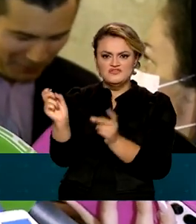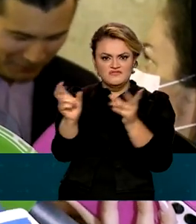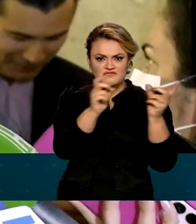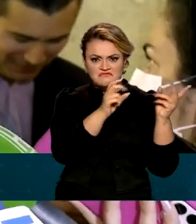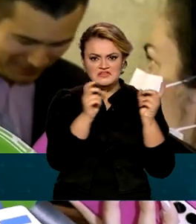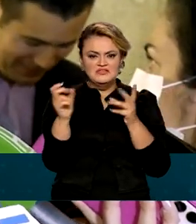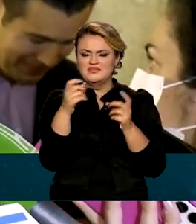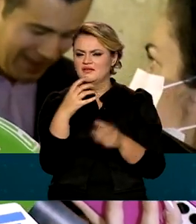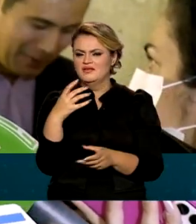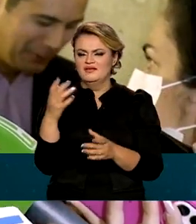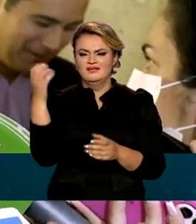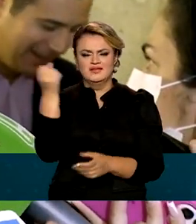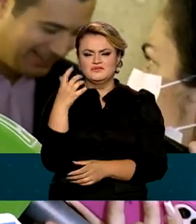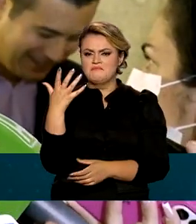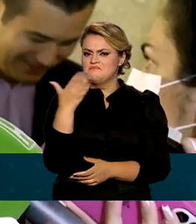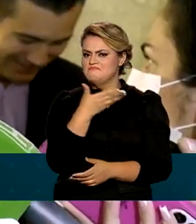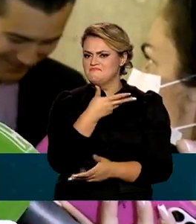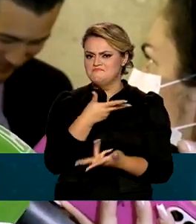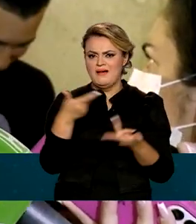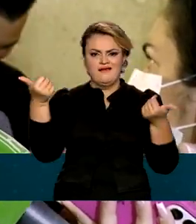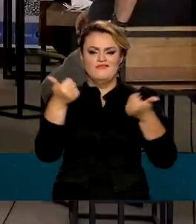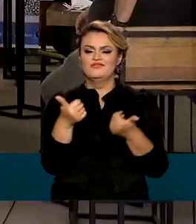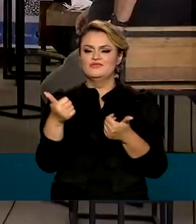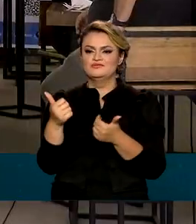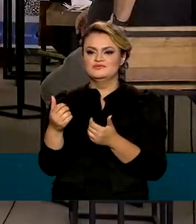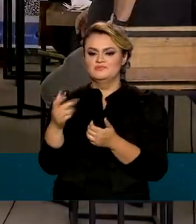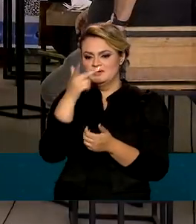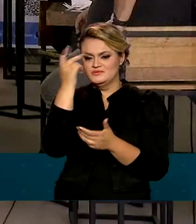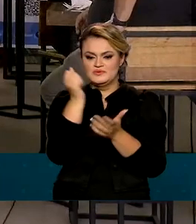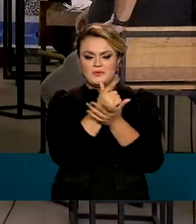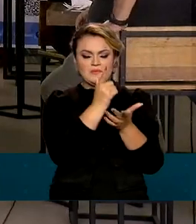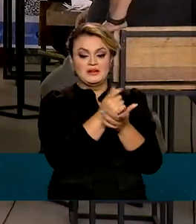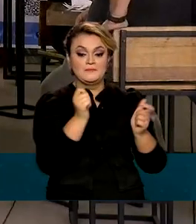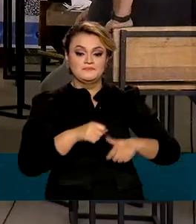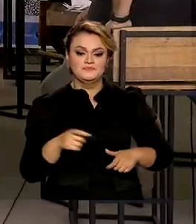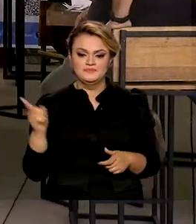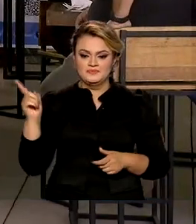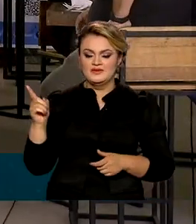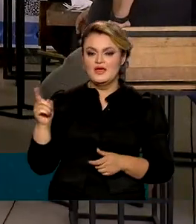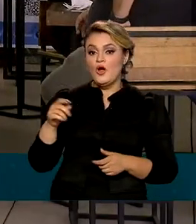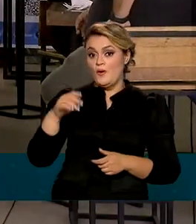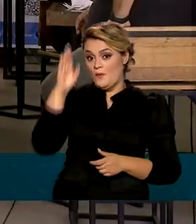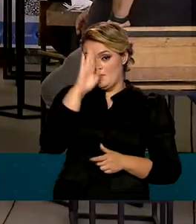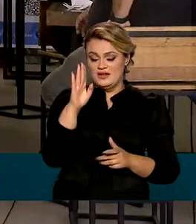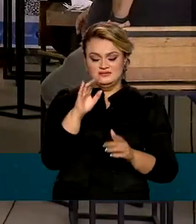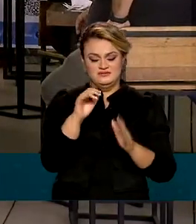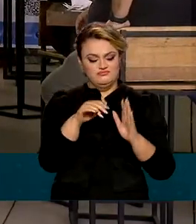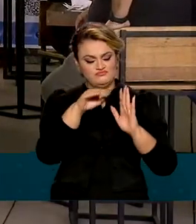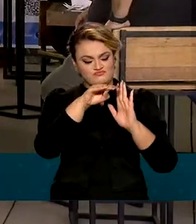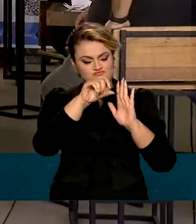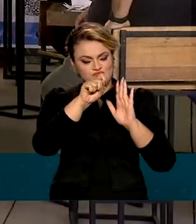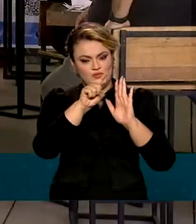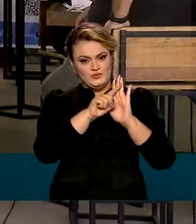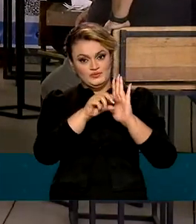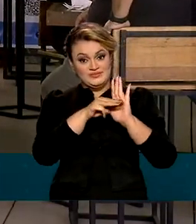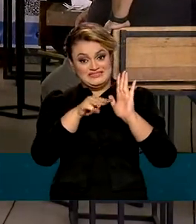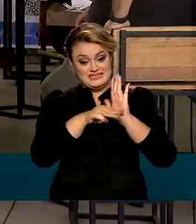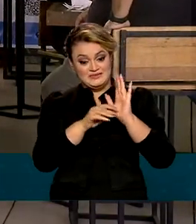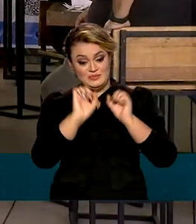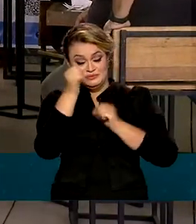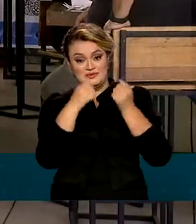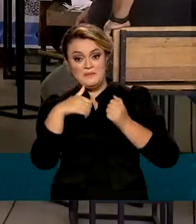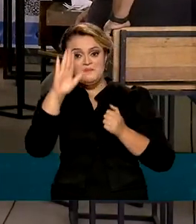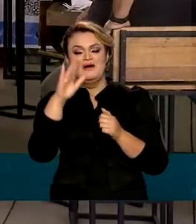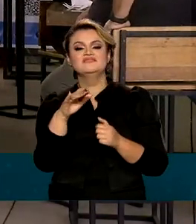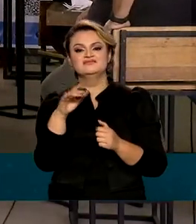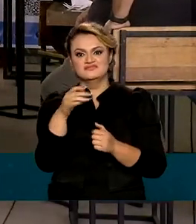lácteos maravilhosos nas mesas de todos os brasileiros. O Brasil já é o terceiro maior produtor mundial de leite. São